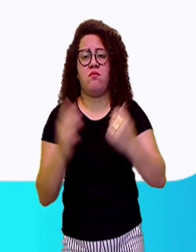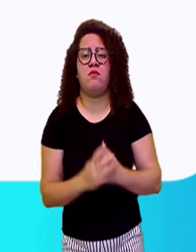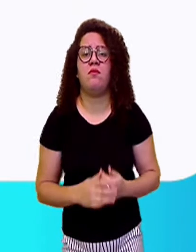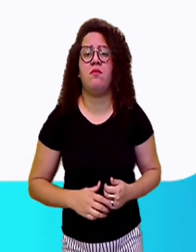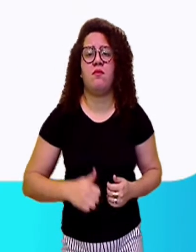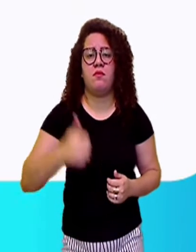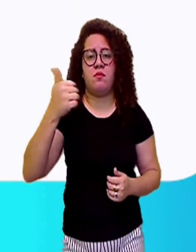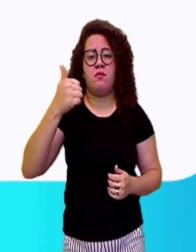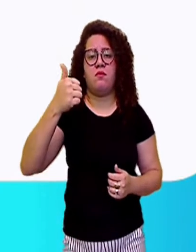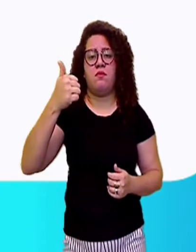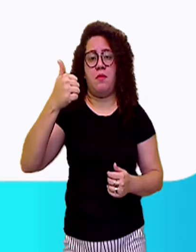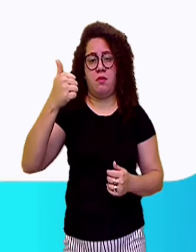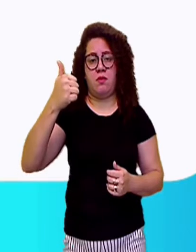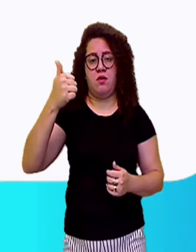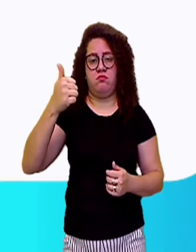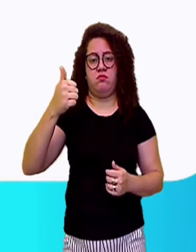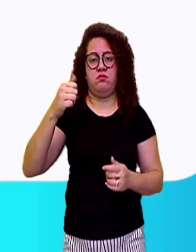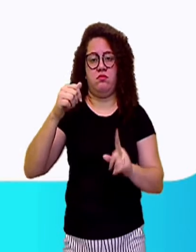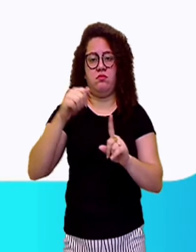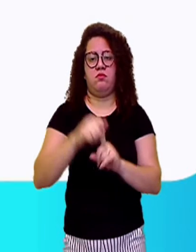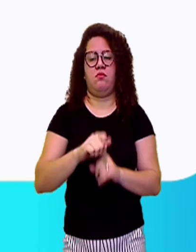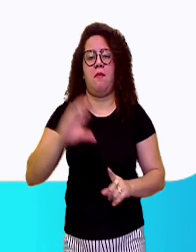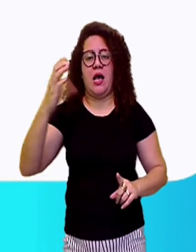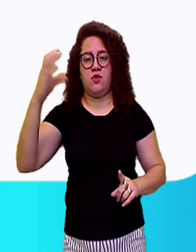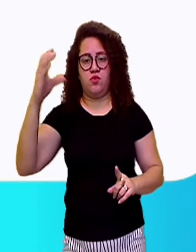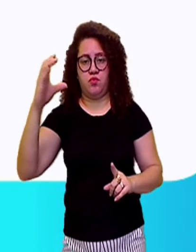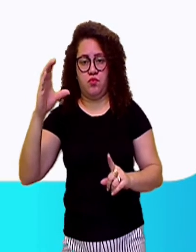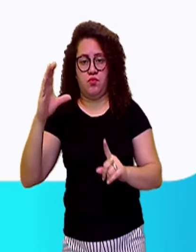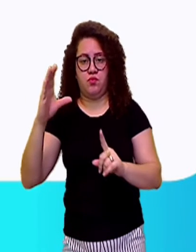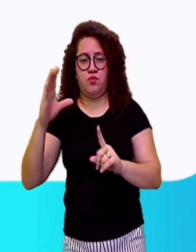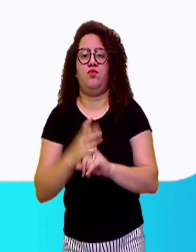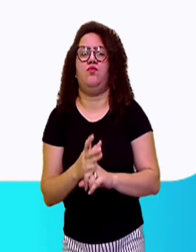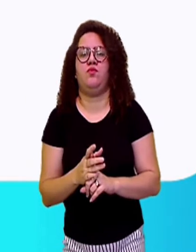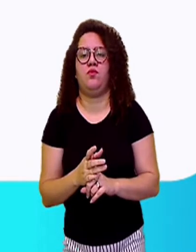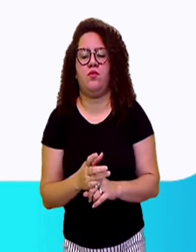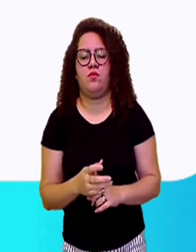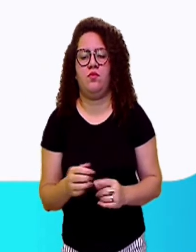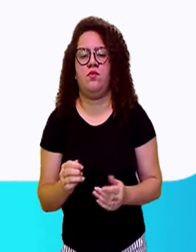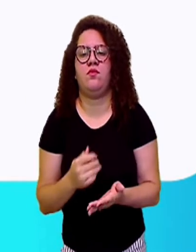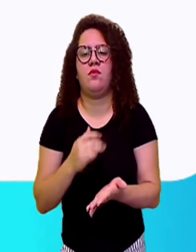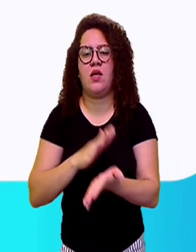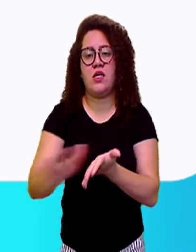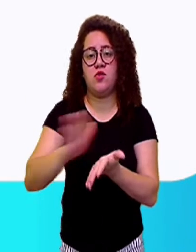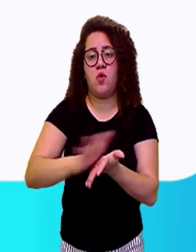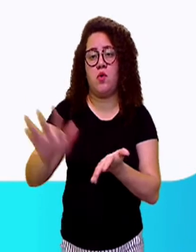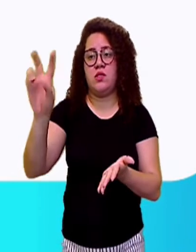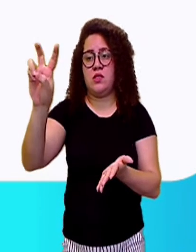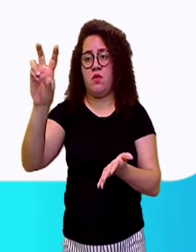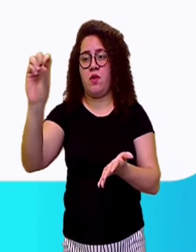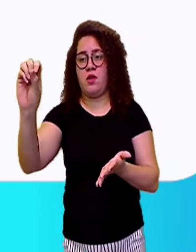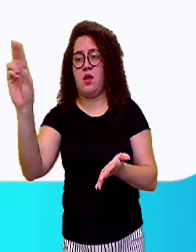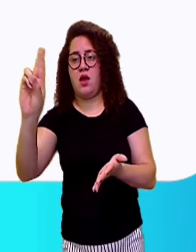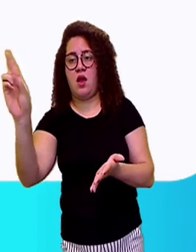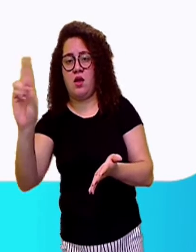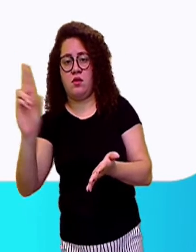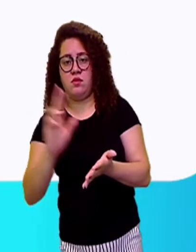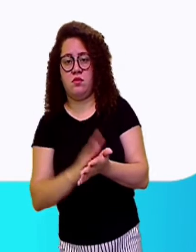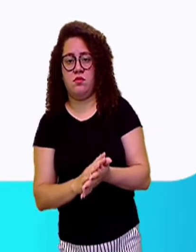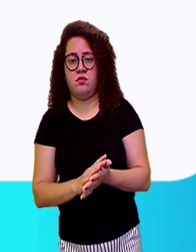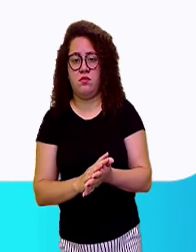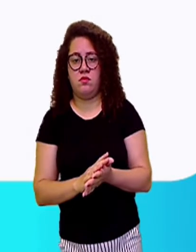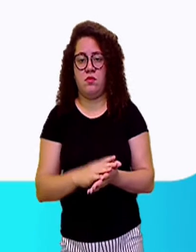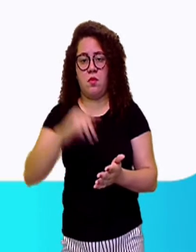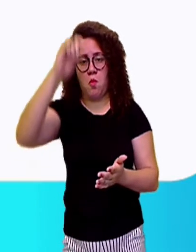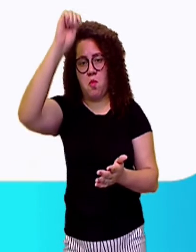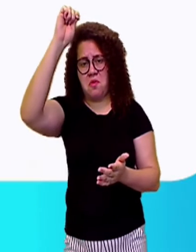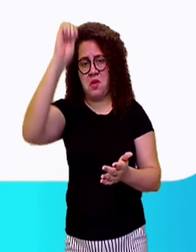ele gastou e colocou crédito no celular, gastou R$ 50. 3 de março, comprou um